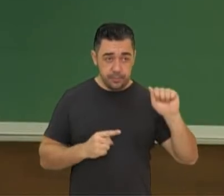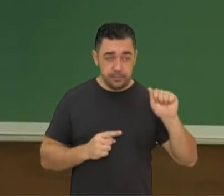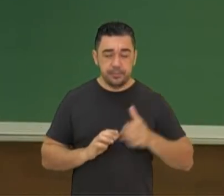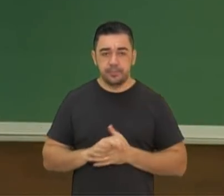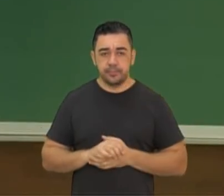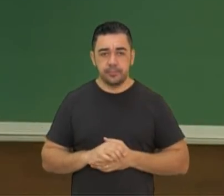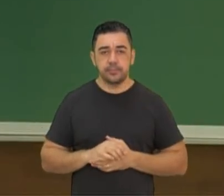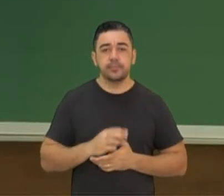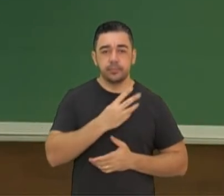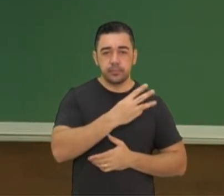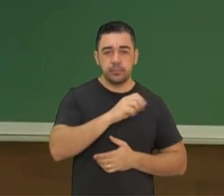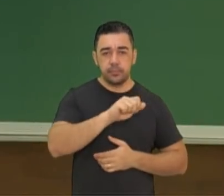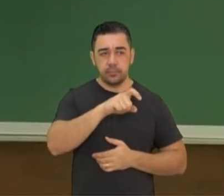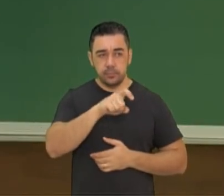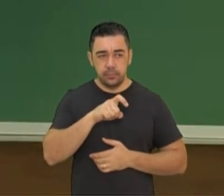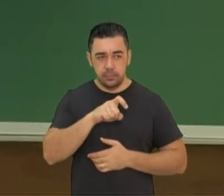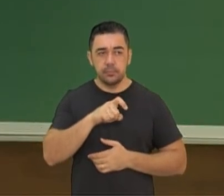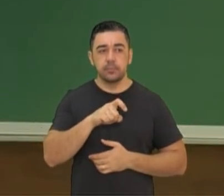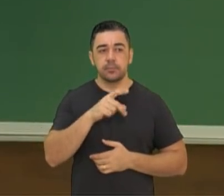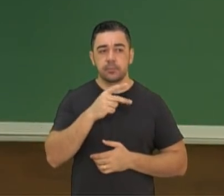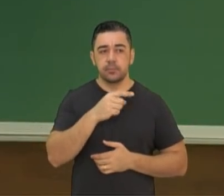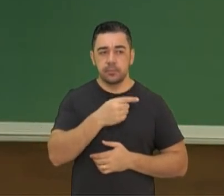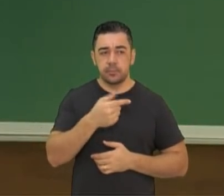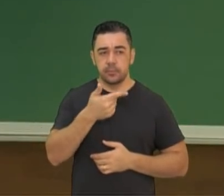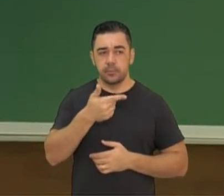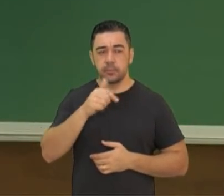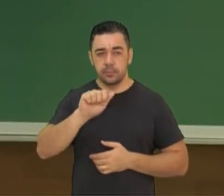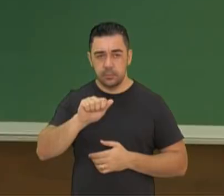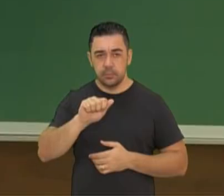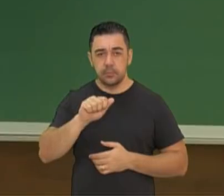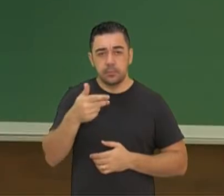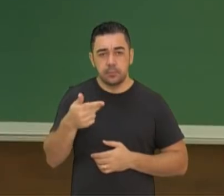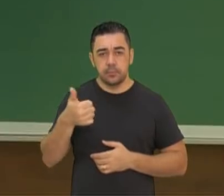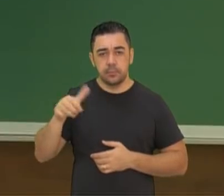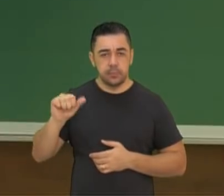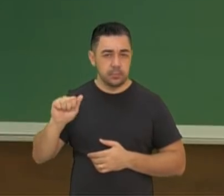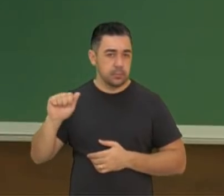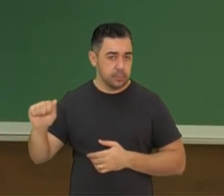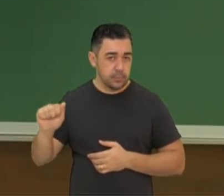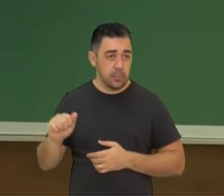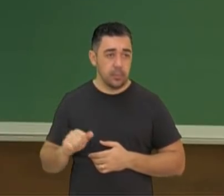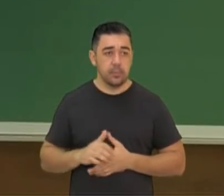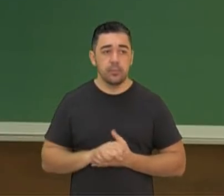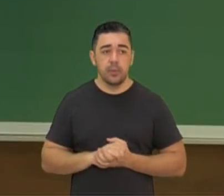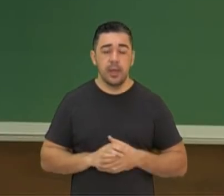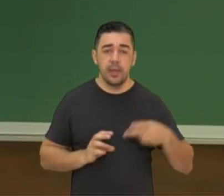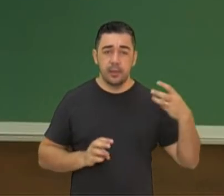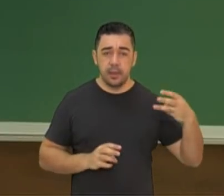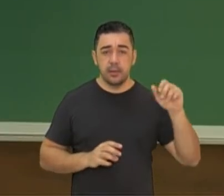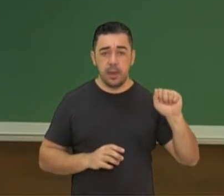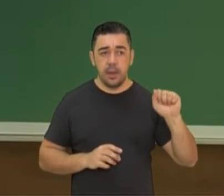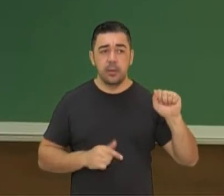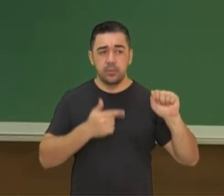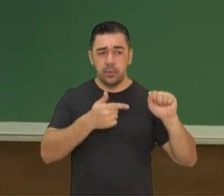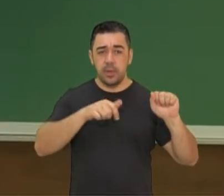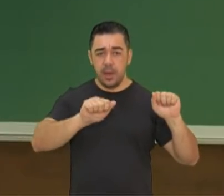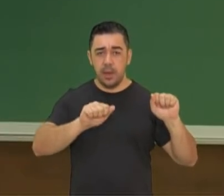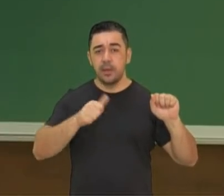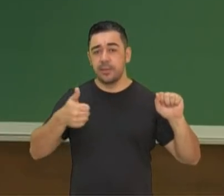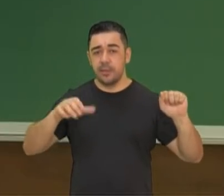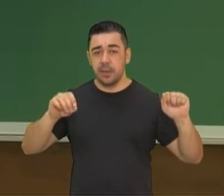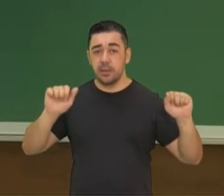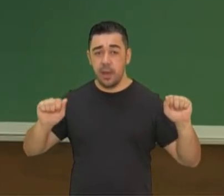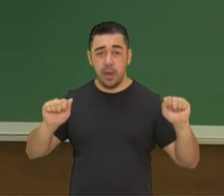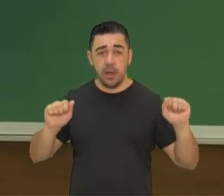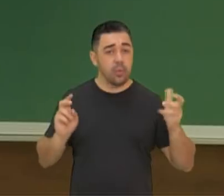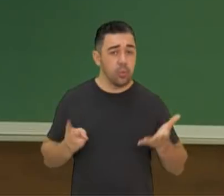3ax menos 2a é igual a 10a. O 3a, o 2a e o 10a são monômios. E a gente vai trabalhando com eles da mesma maneira